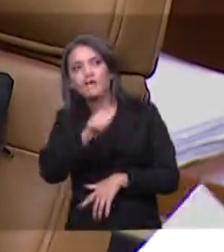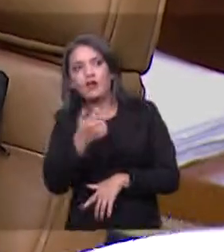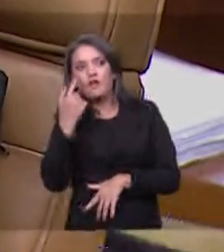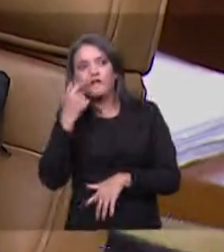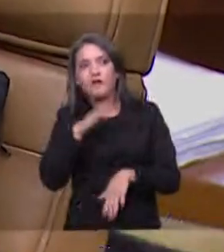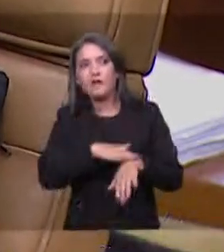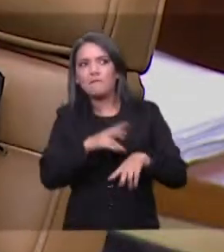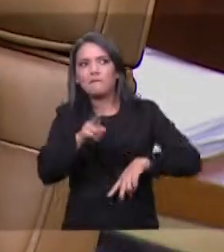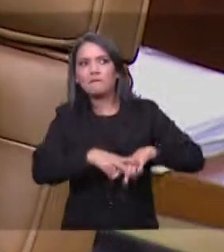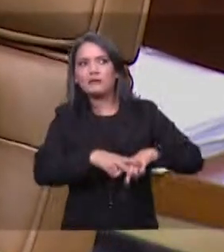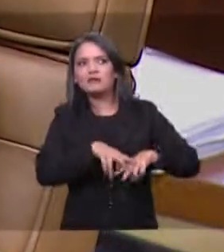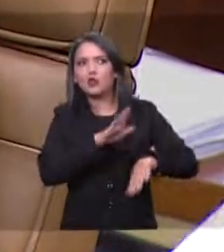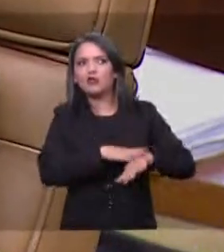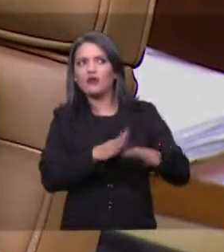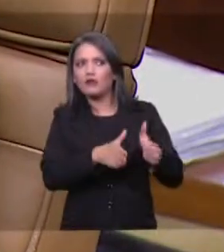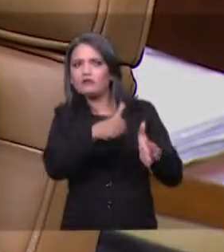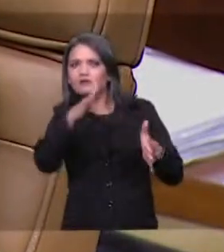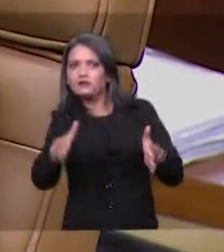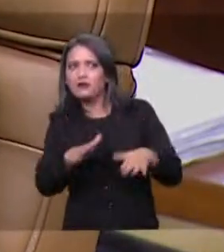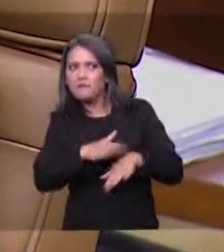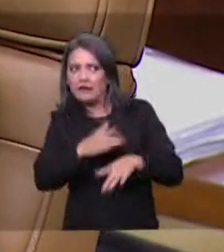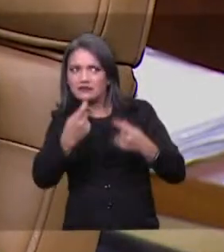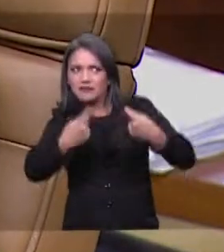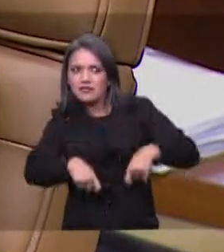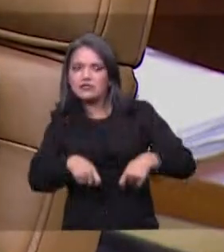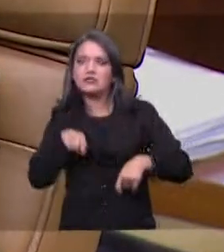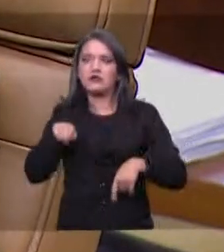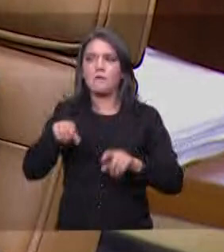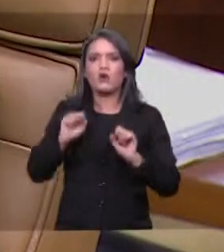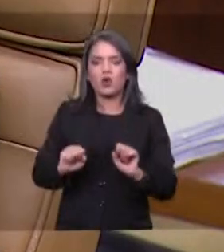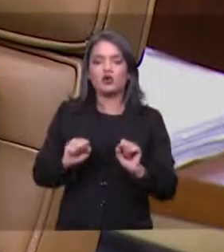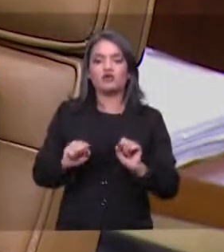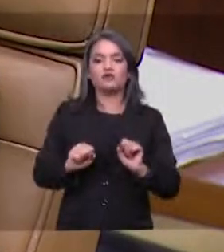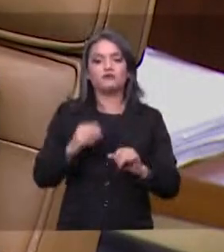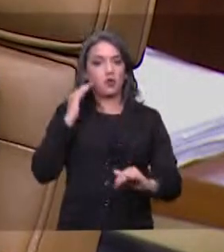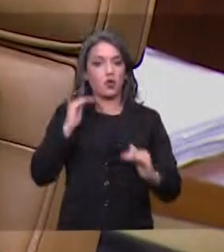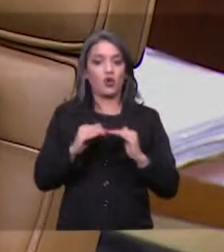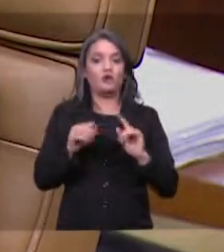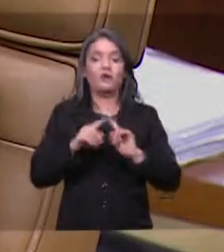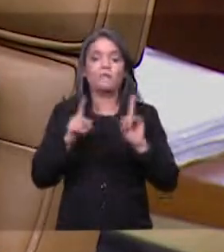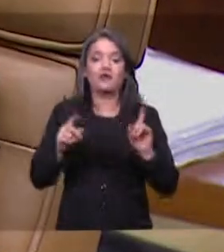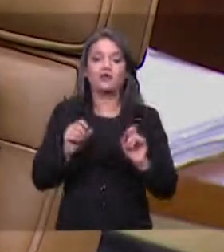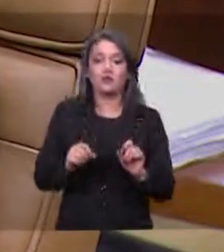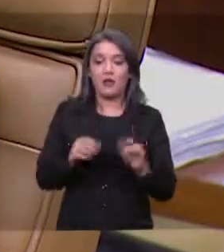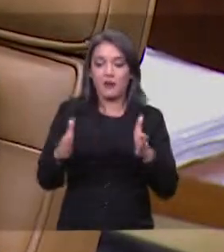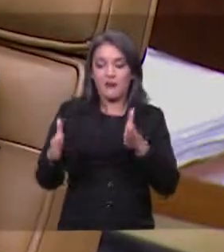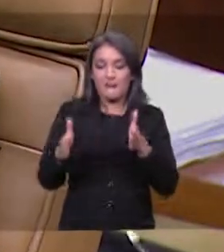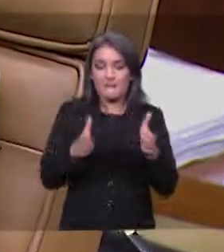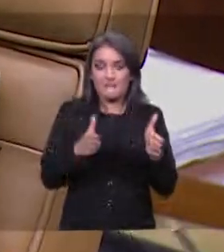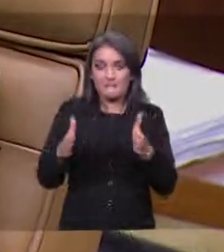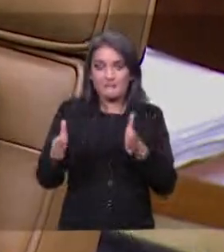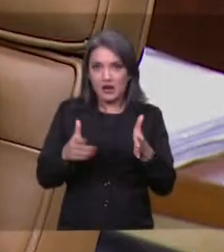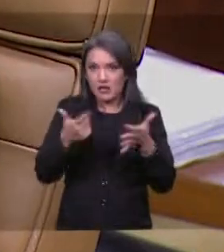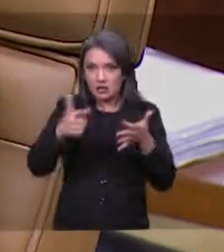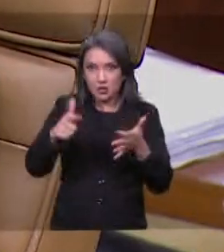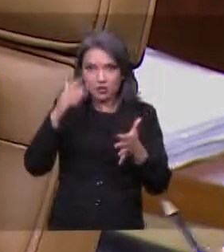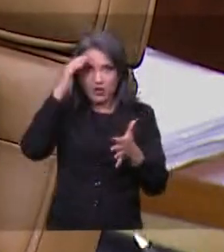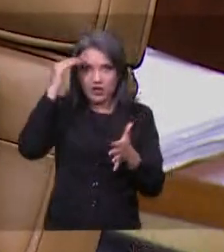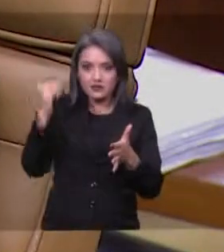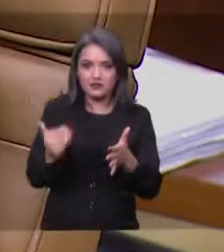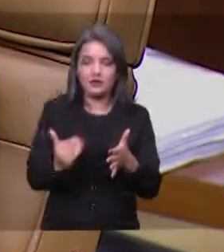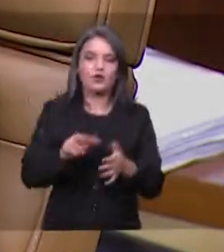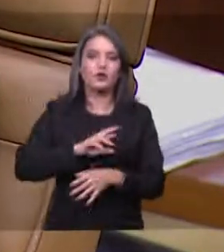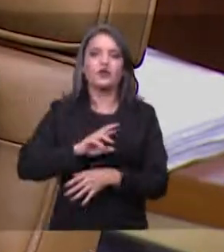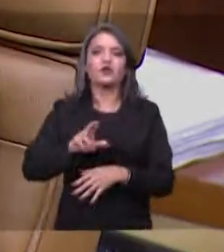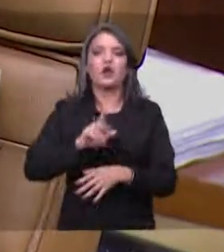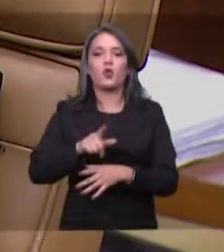prorrogações, sua excelência concorda com a minha posição. E aqui a inobservância do prazo não implica a revogação automática